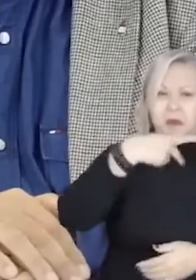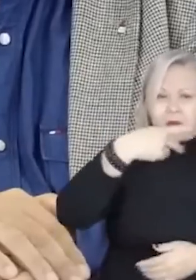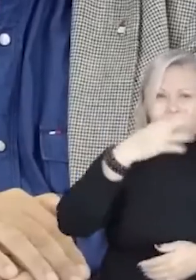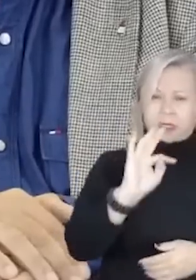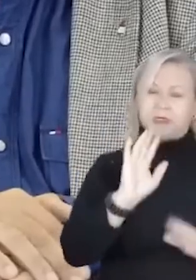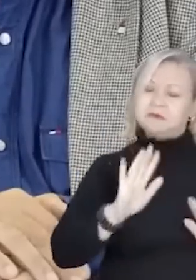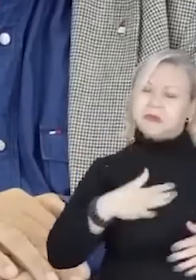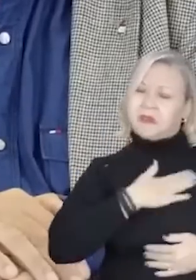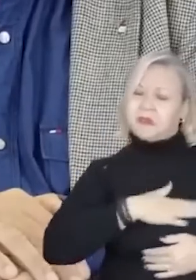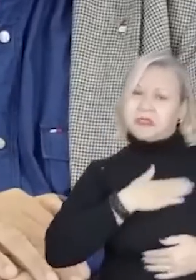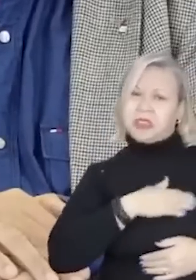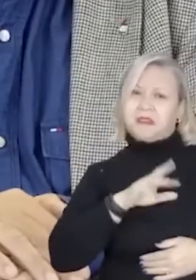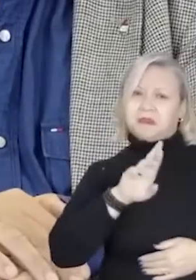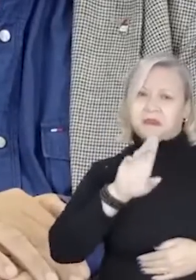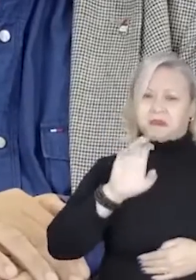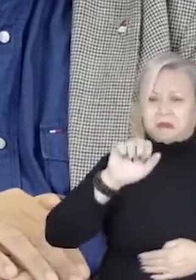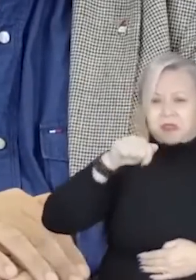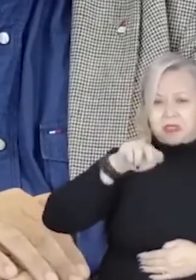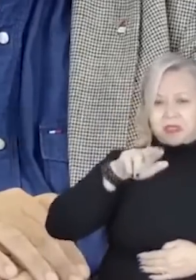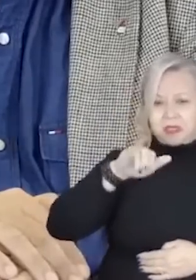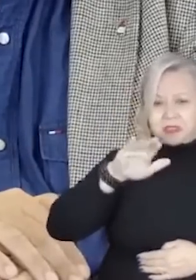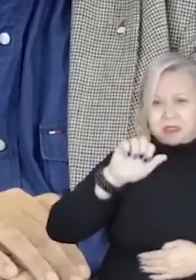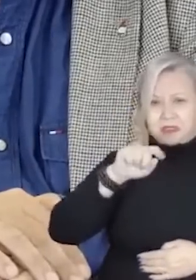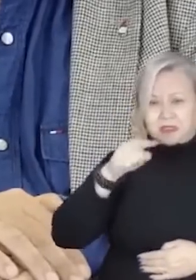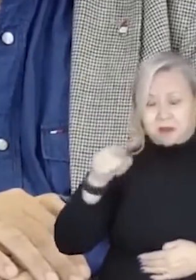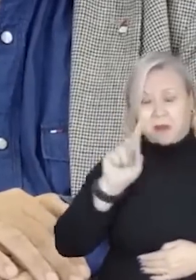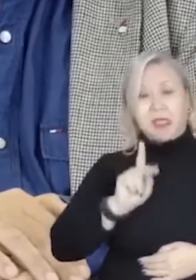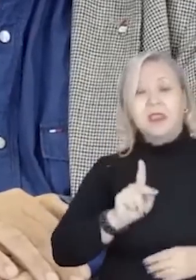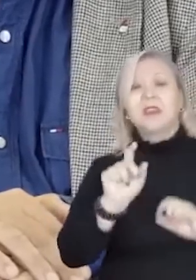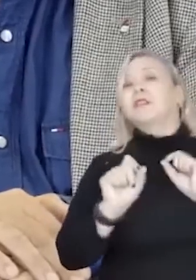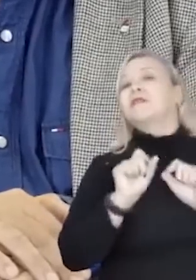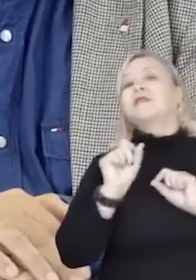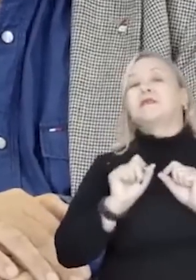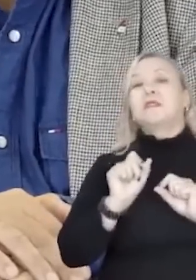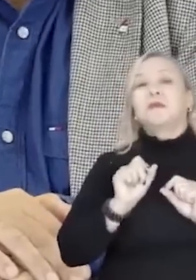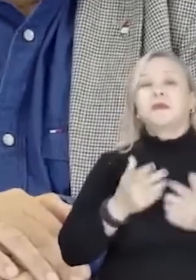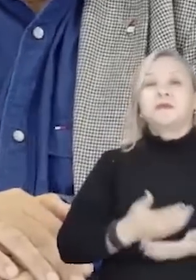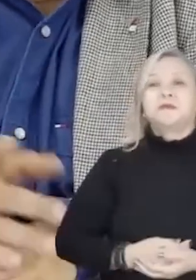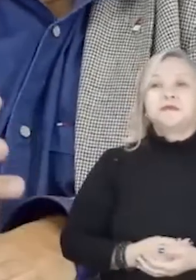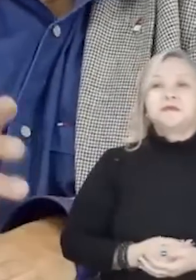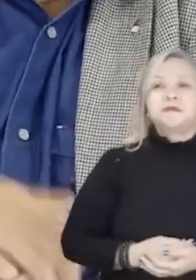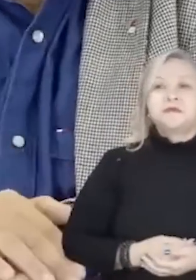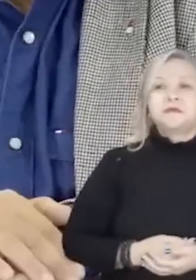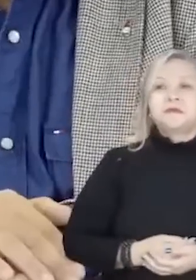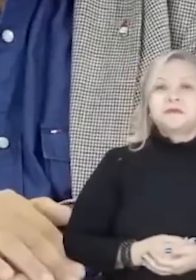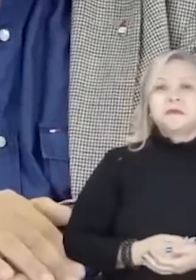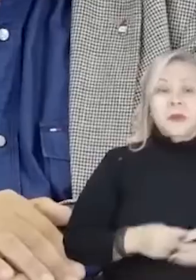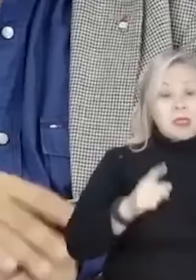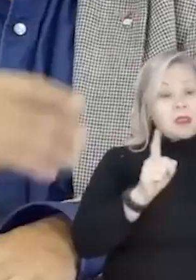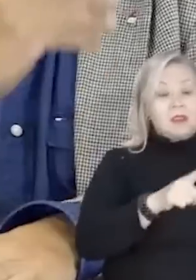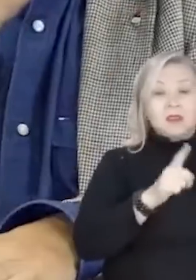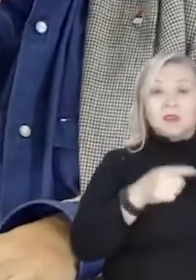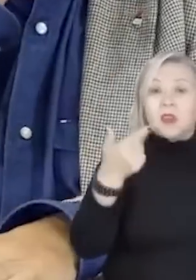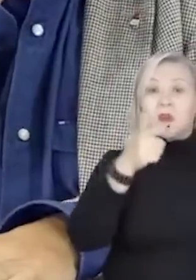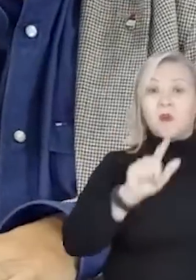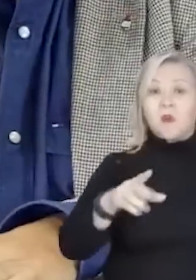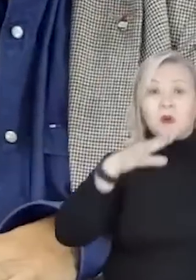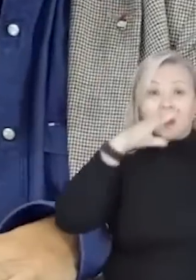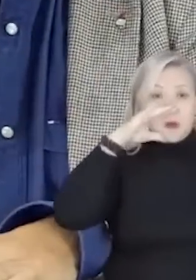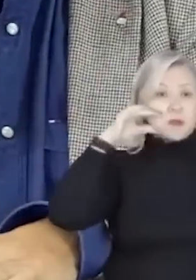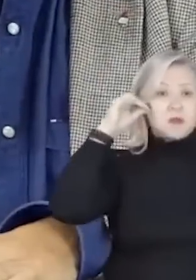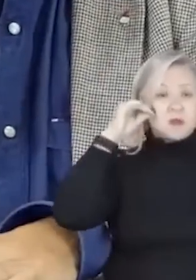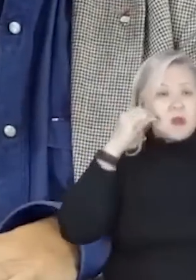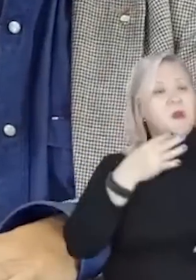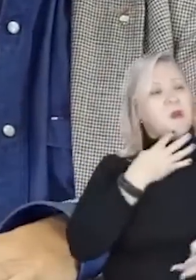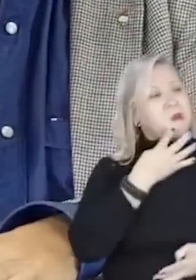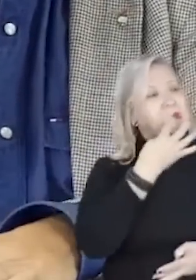Riquião. E sempre que nós pudemos, nós apoiamos o Riquião. E outro é o Ciro Gomes. Eu conheço bem o Ciro Gomes.